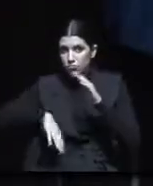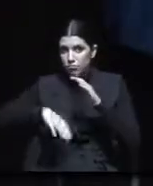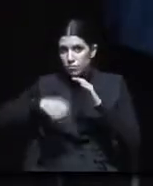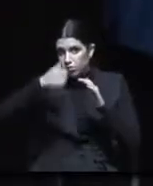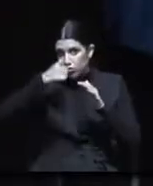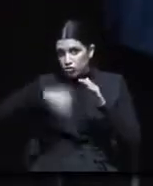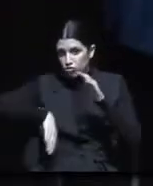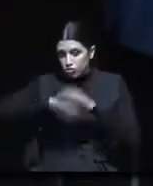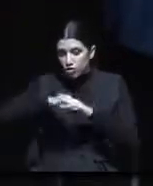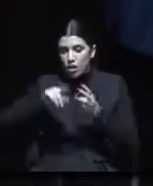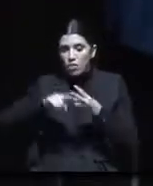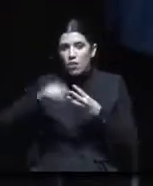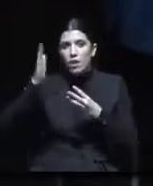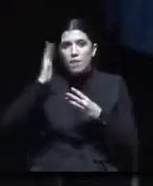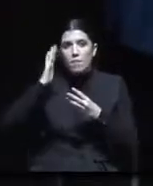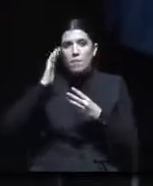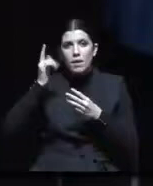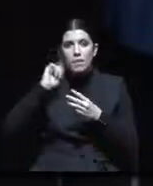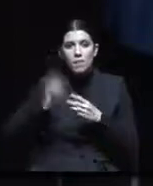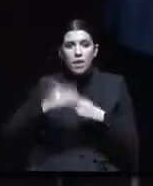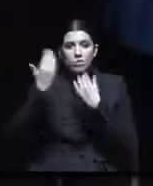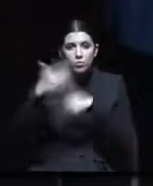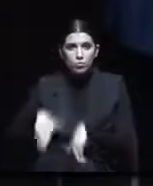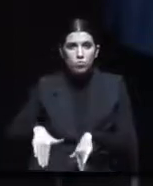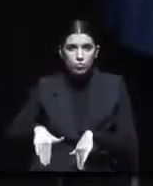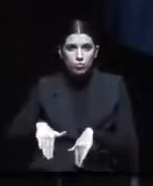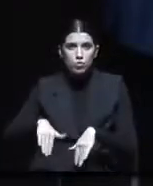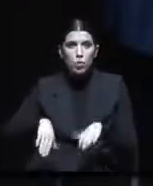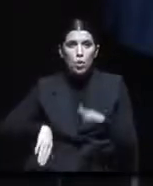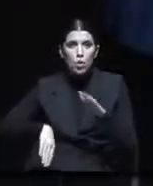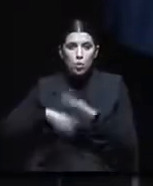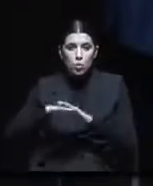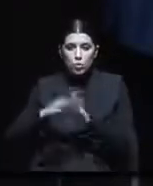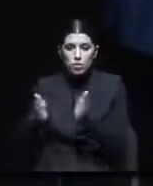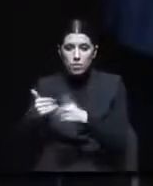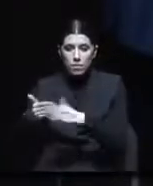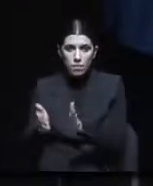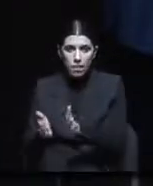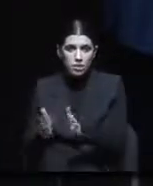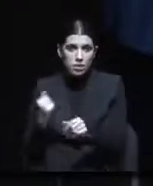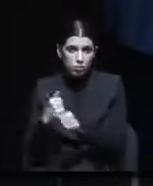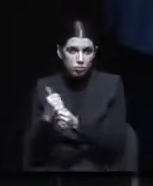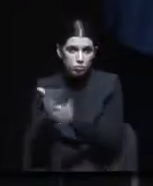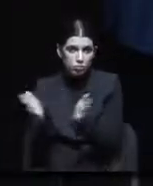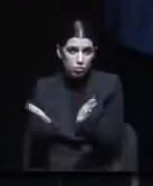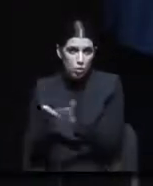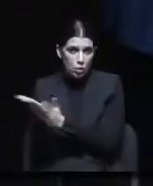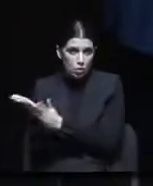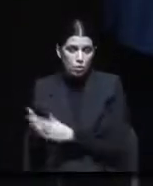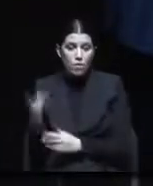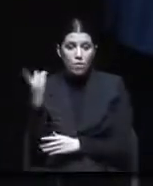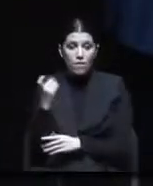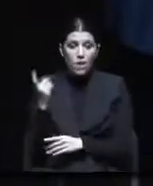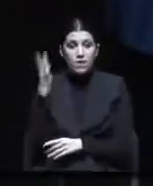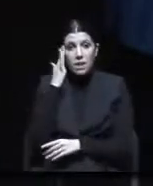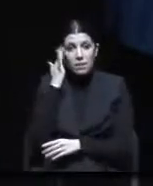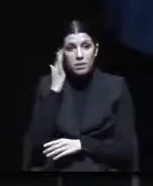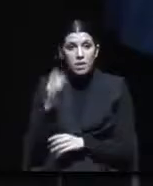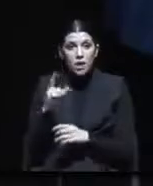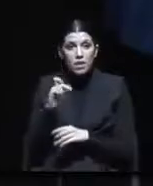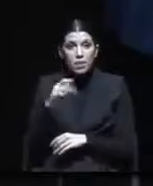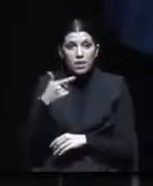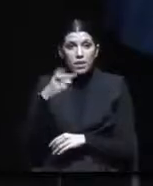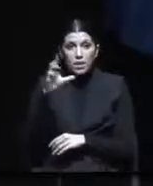prazos previstos para a selagem da última célula que se encontra em funcionamento. Também perante a falta de capacidade do aterro